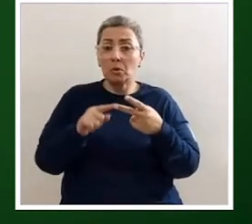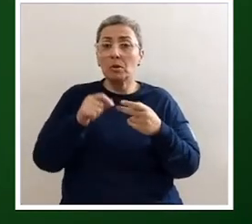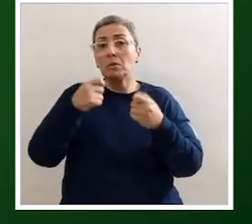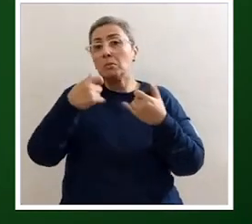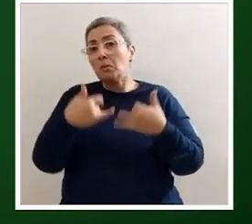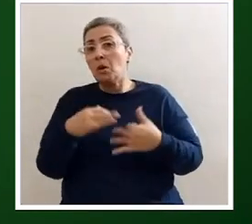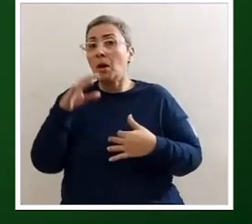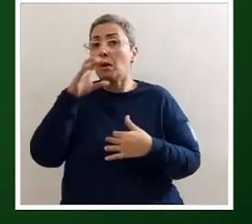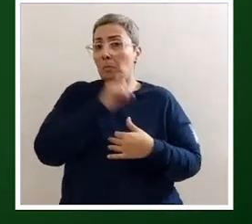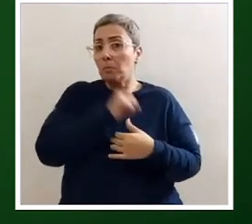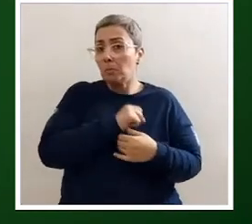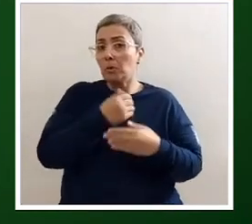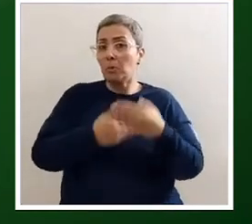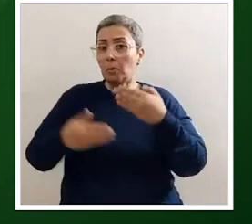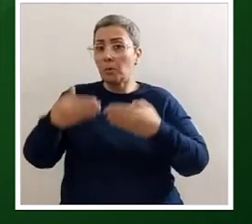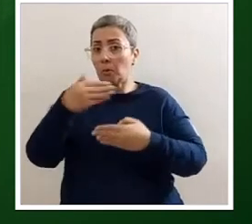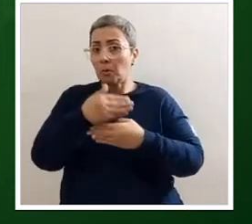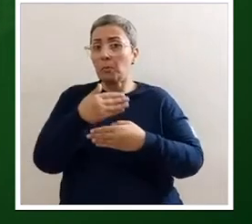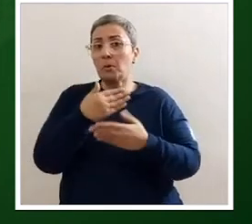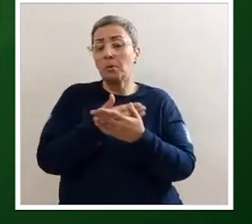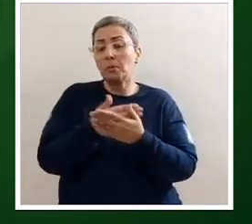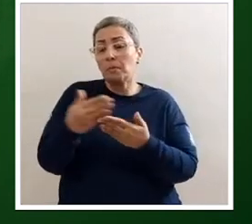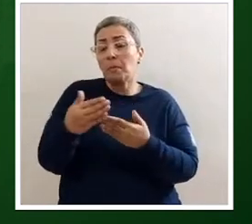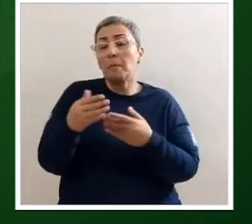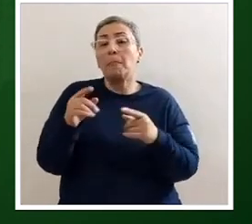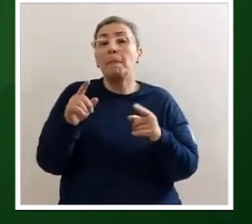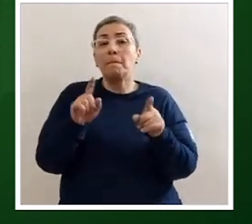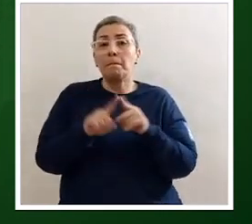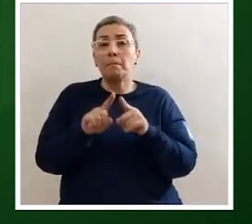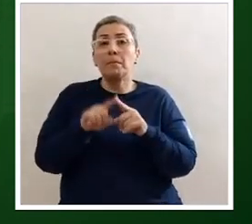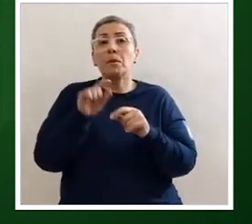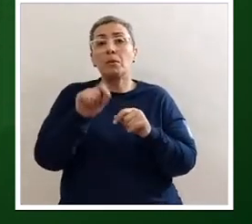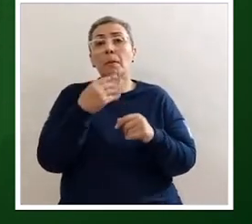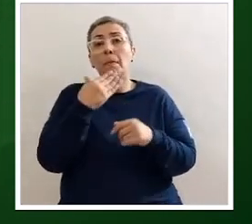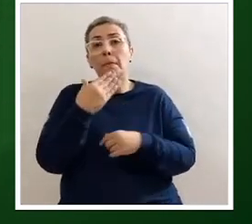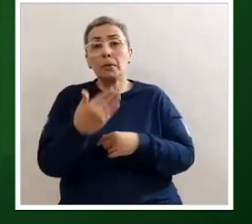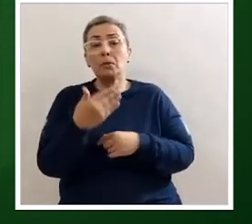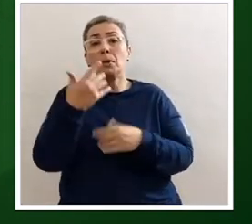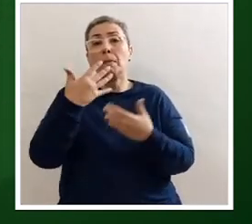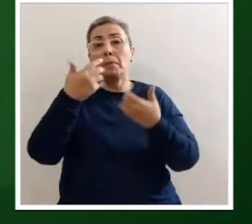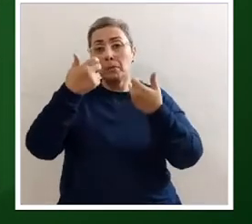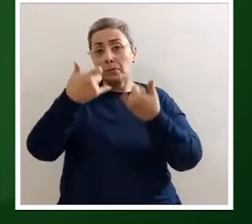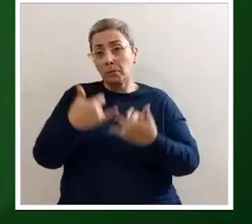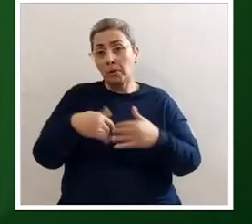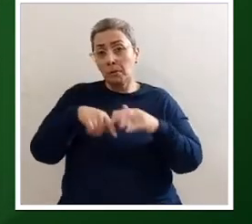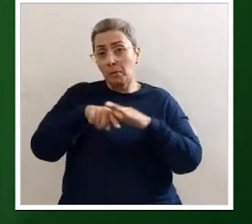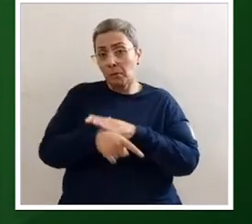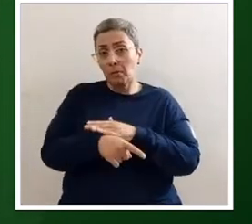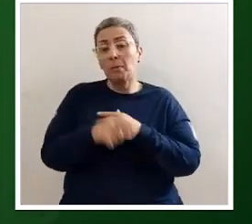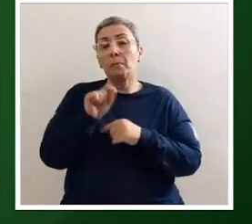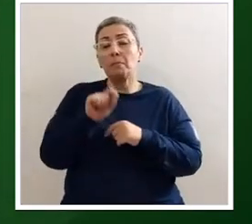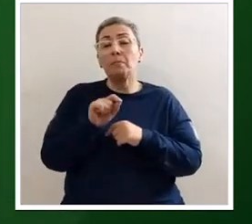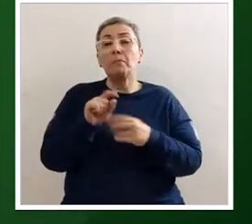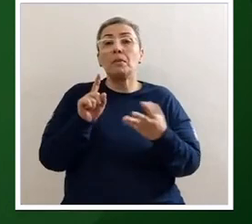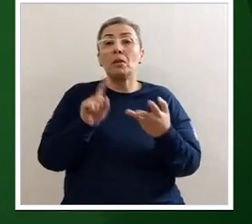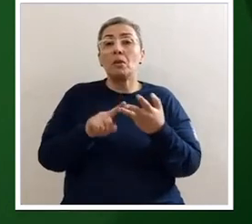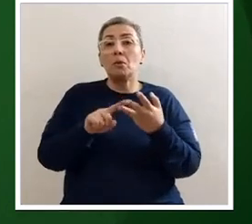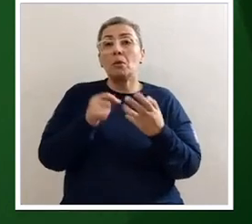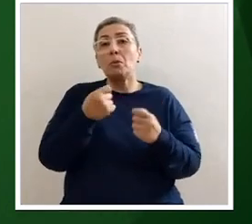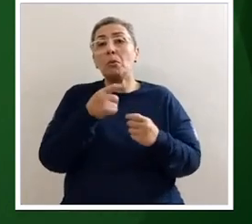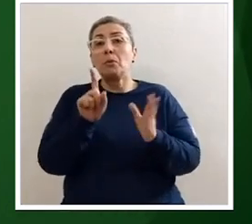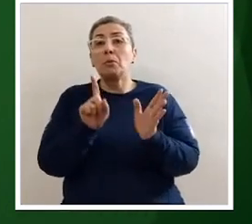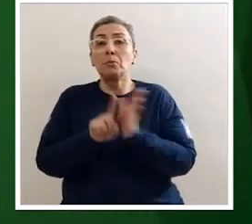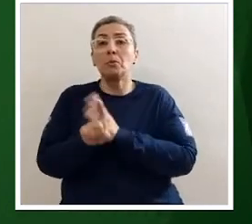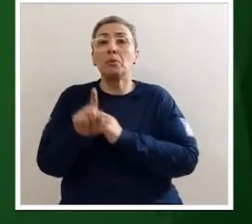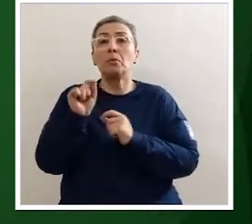você falou né na sua opção Inicial e estão pedindo que você desenvolva um pouquinho a respeito uma outra